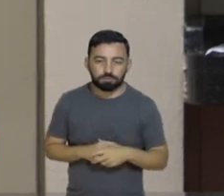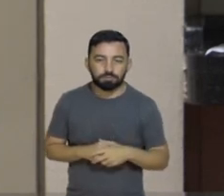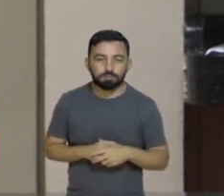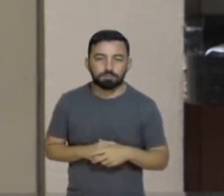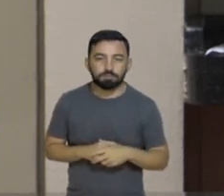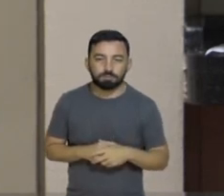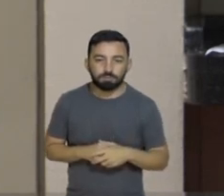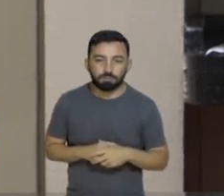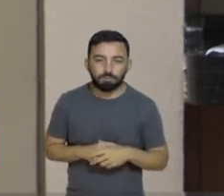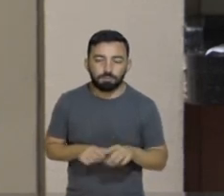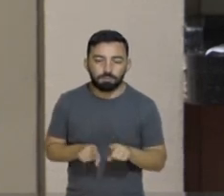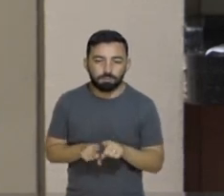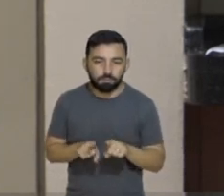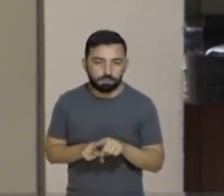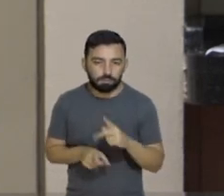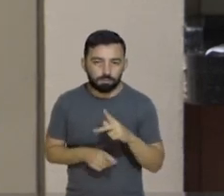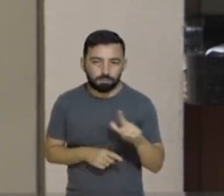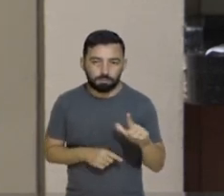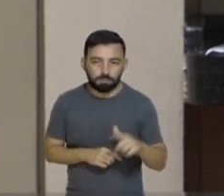e o PL.